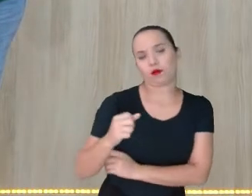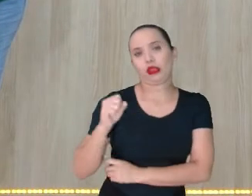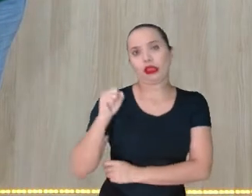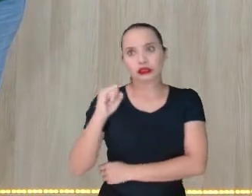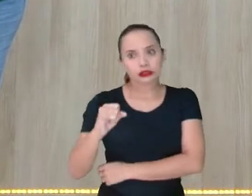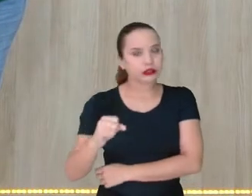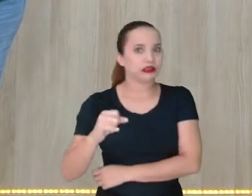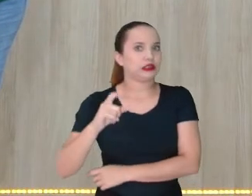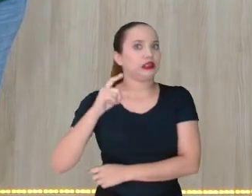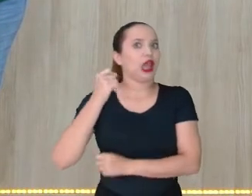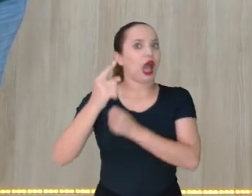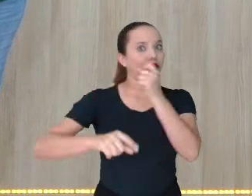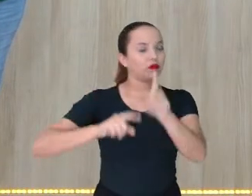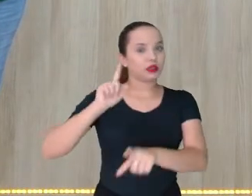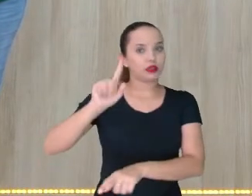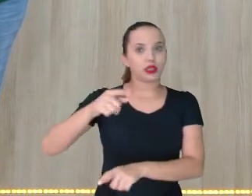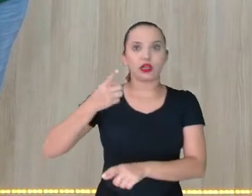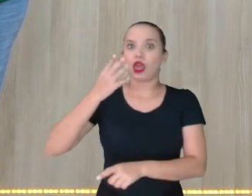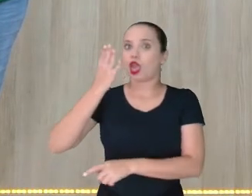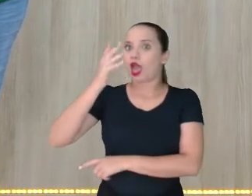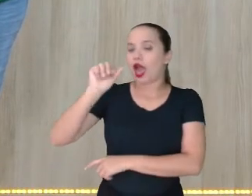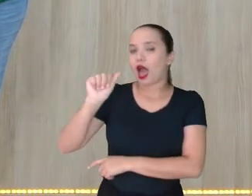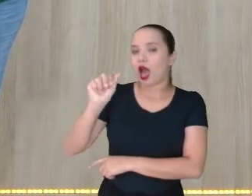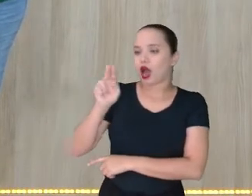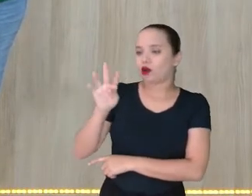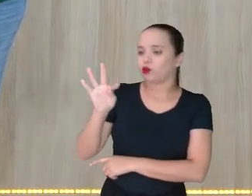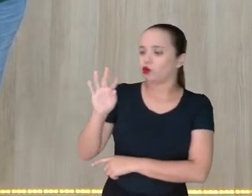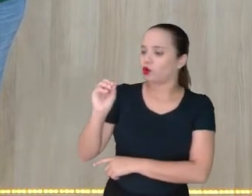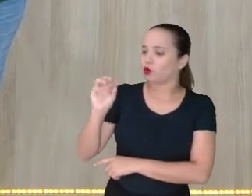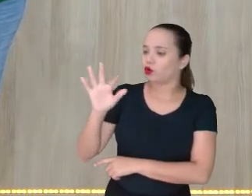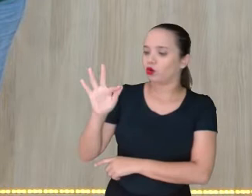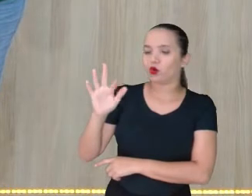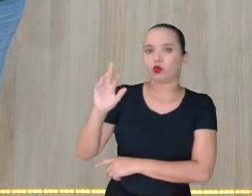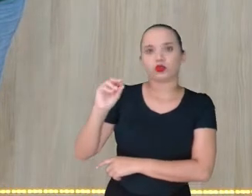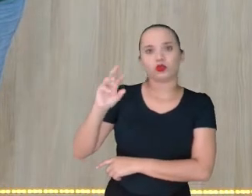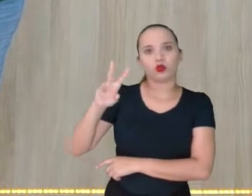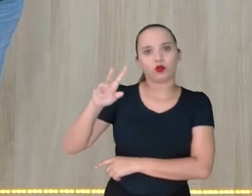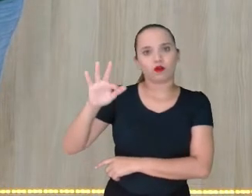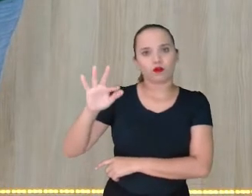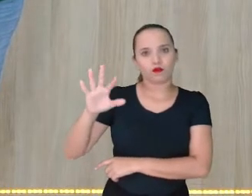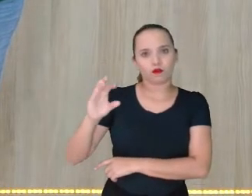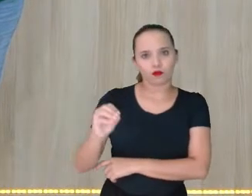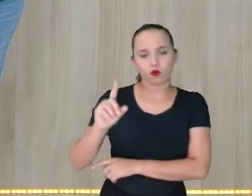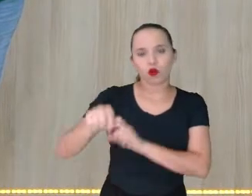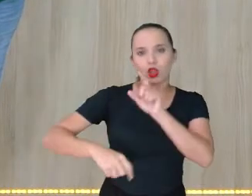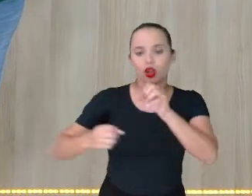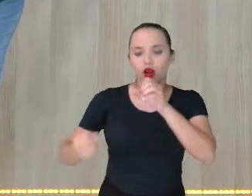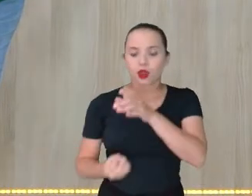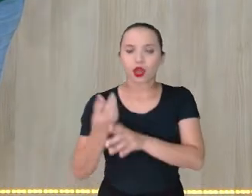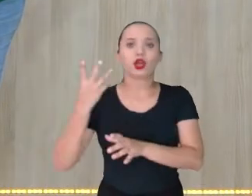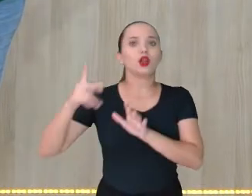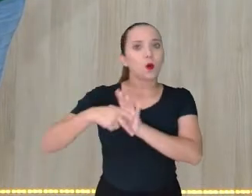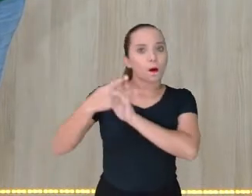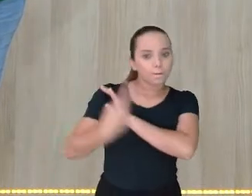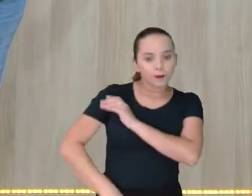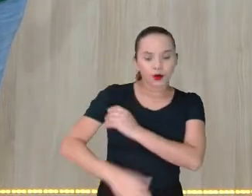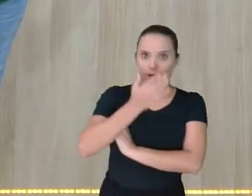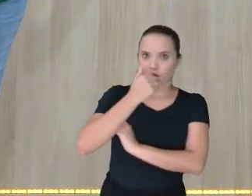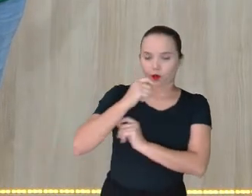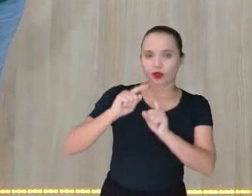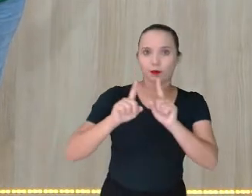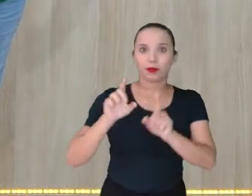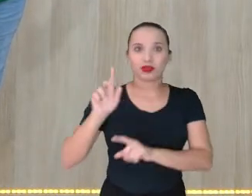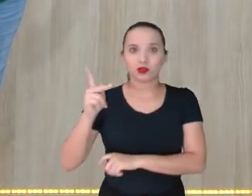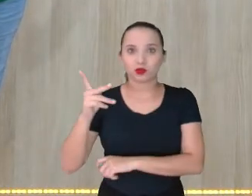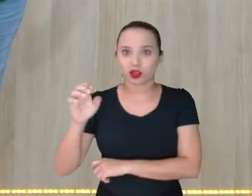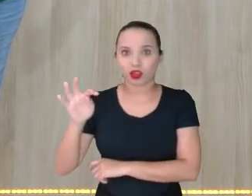ser autótrofo, lembra que o ser autótrofo, ele consegue produzir seu próprio alimento. Mas se for um heterótrofo que